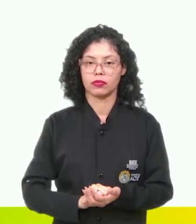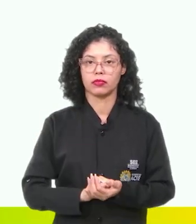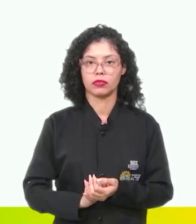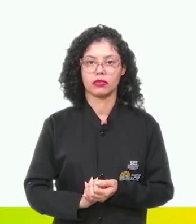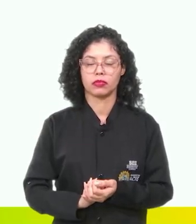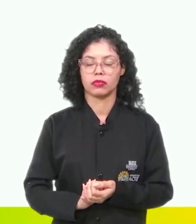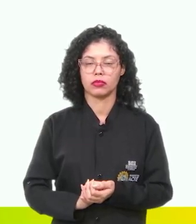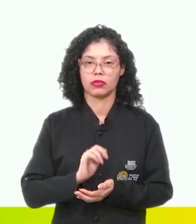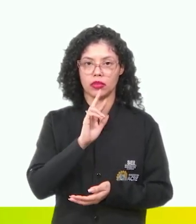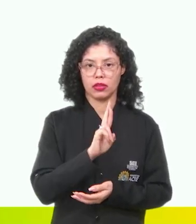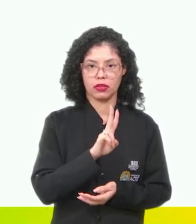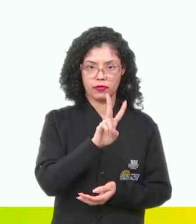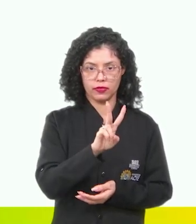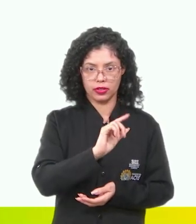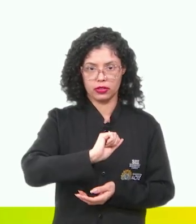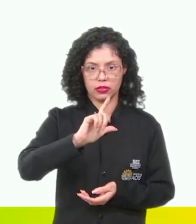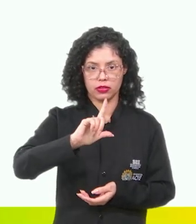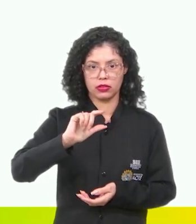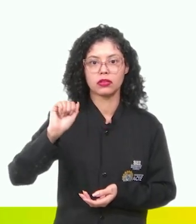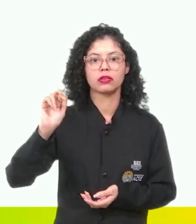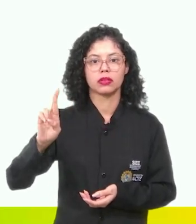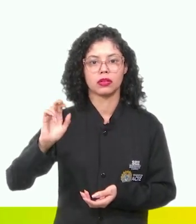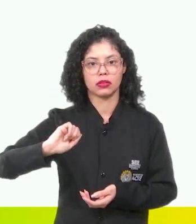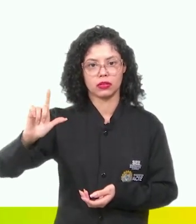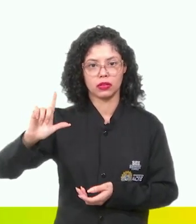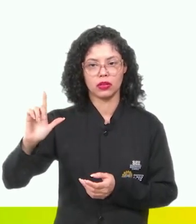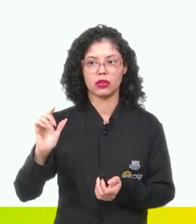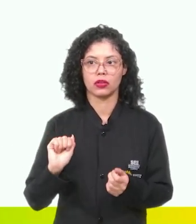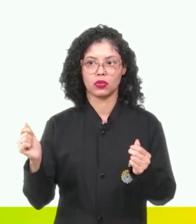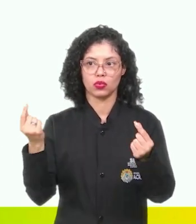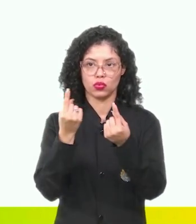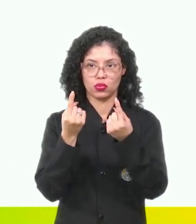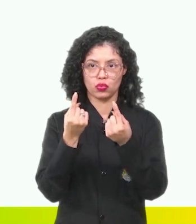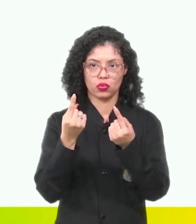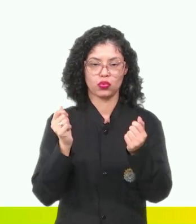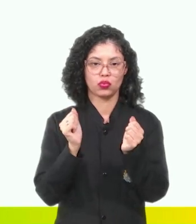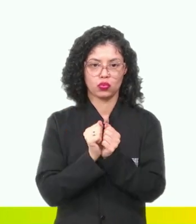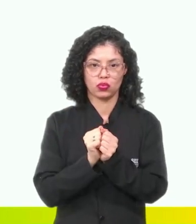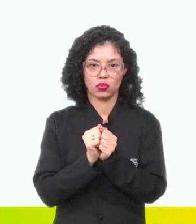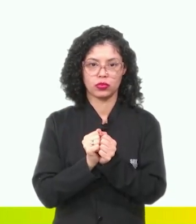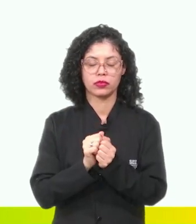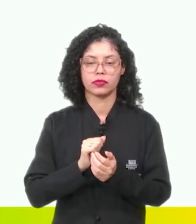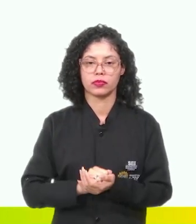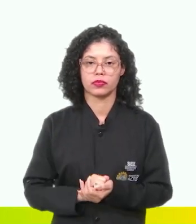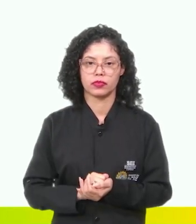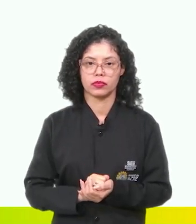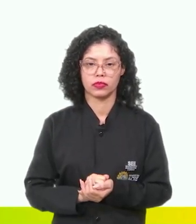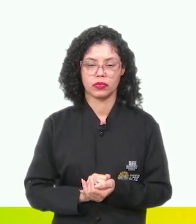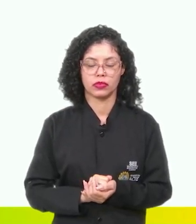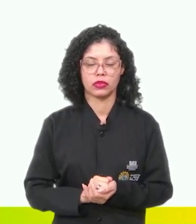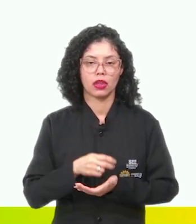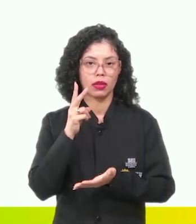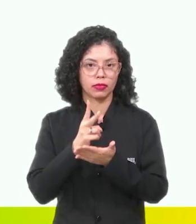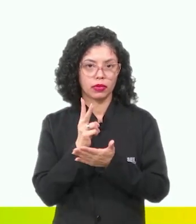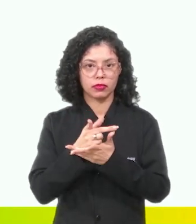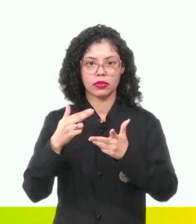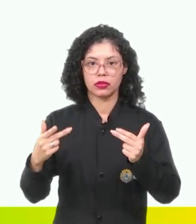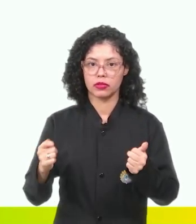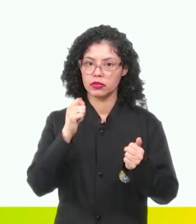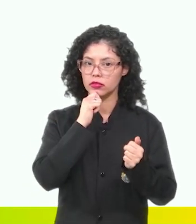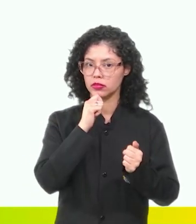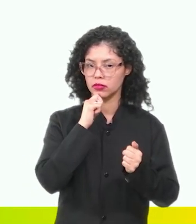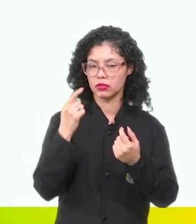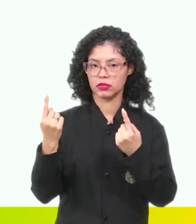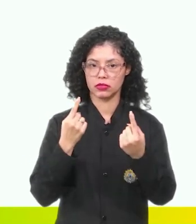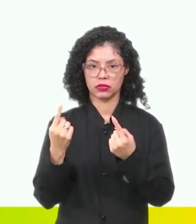Vzão, Rzão. Pego o Vzão e o Rzinho. Vzão, Rzinho. A mesma coisa acontece